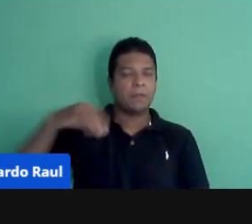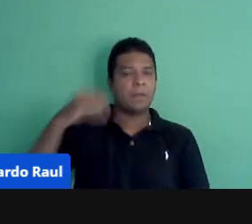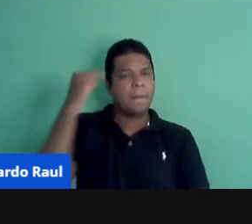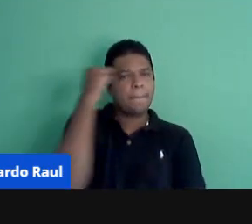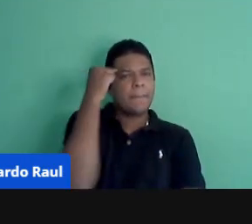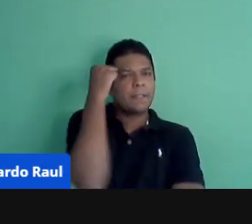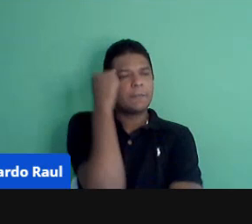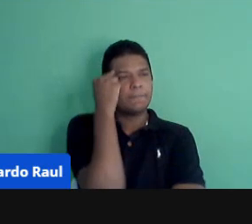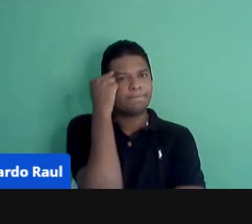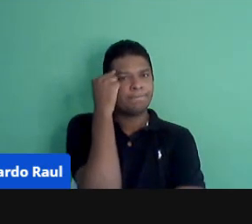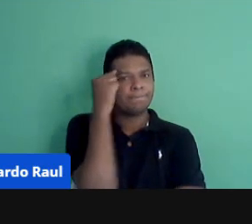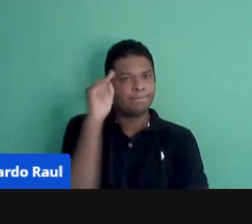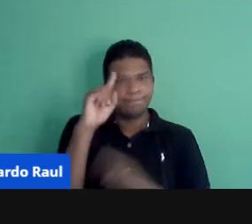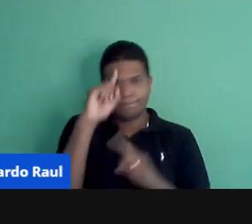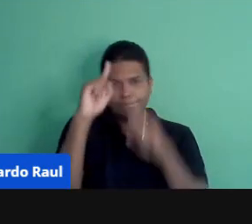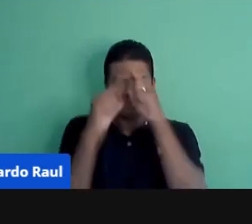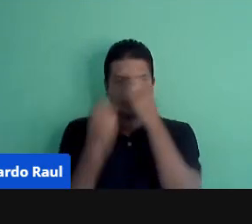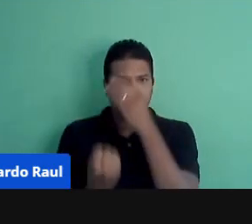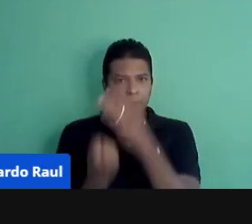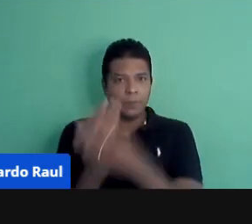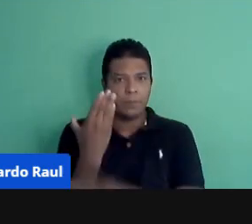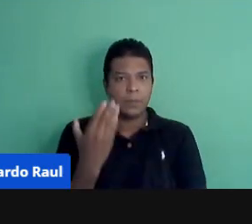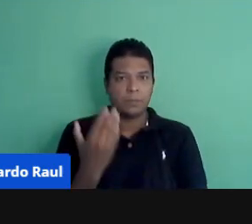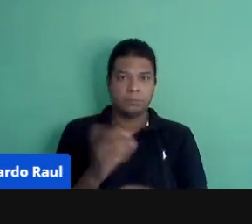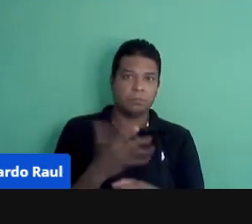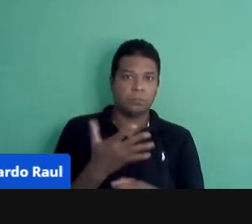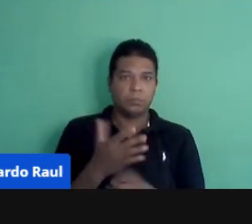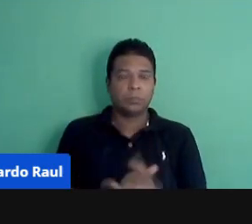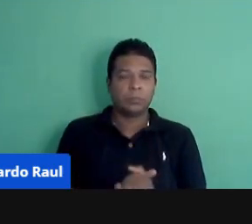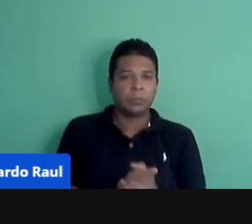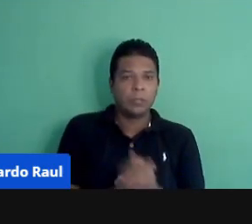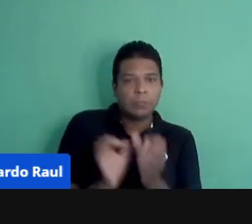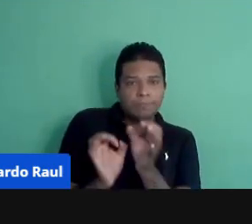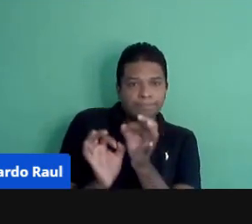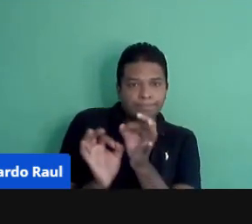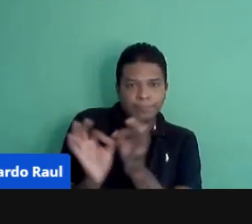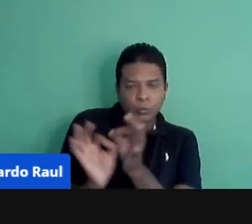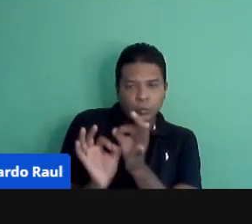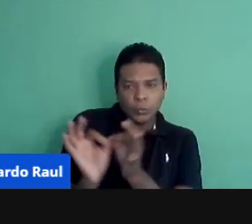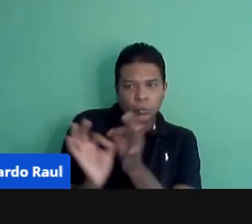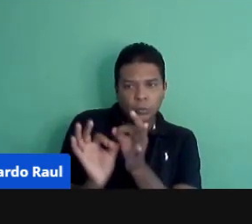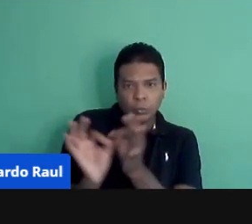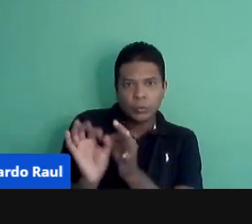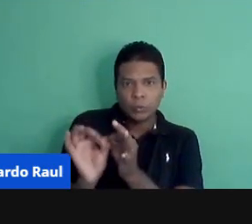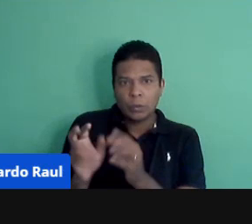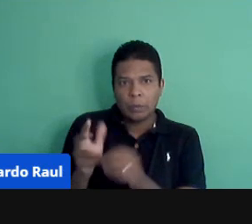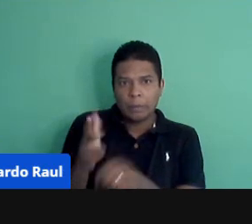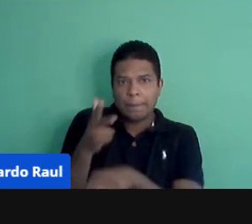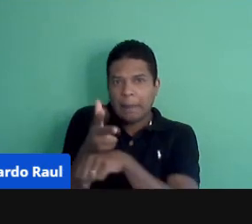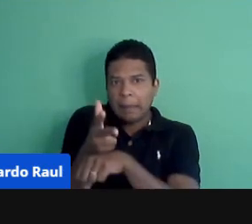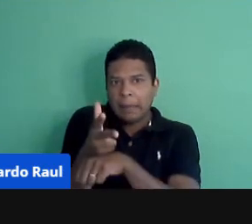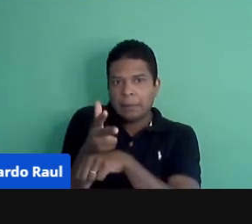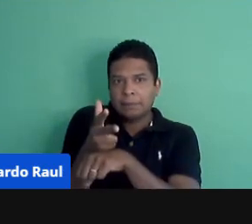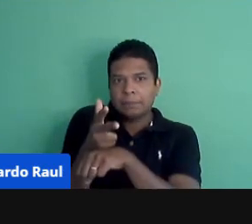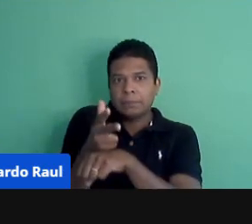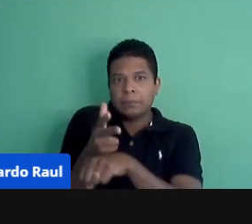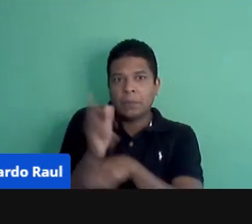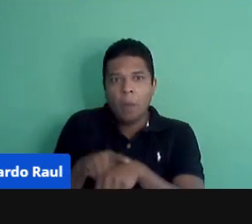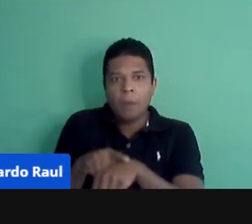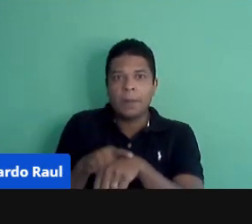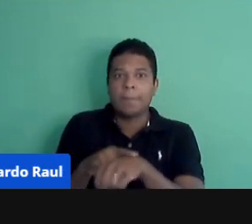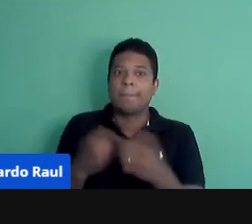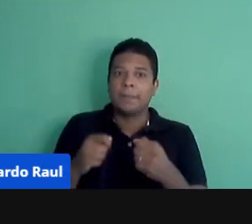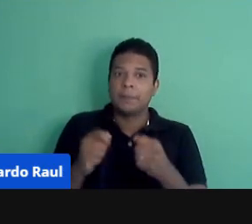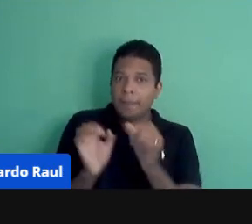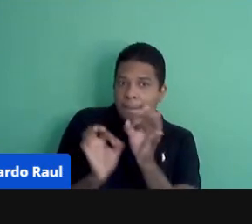em produzir esse vídeo com esse tempo. Comecei, então, a organizar. Não é simplesmente gravar o vídeo, né? Você tem que preparar